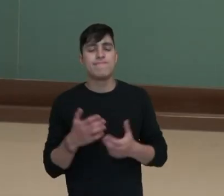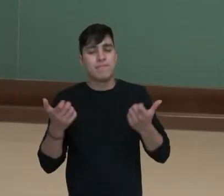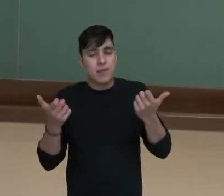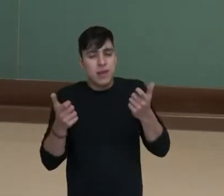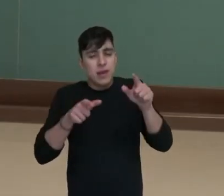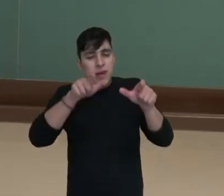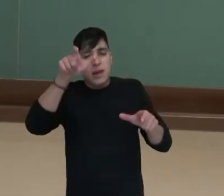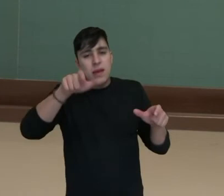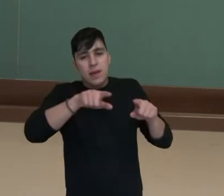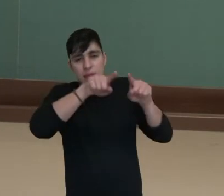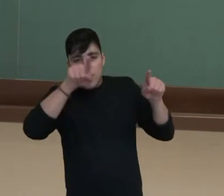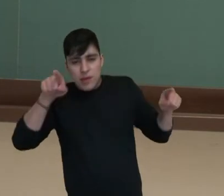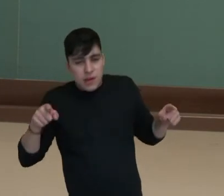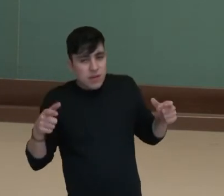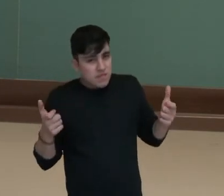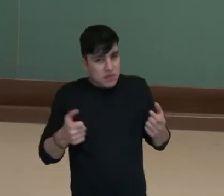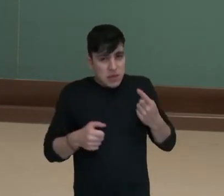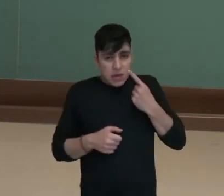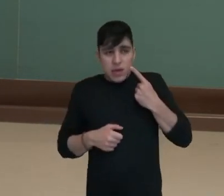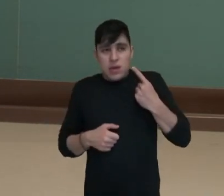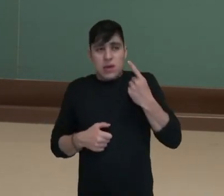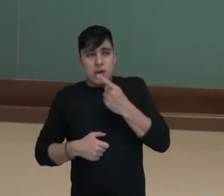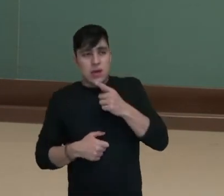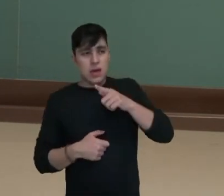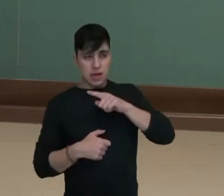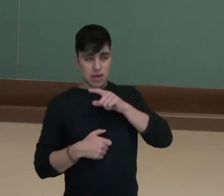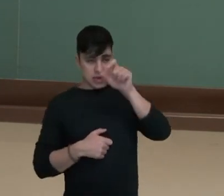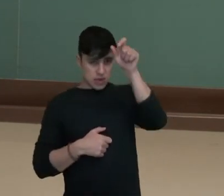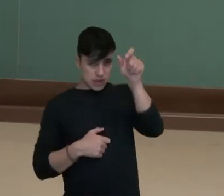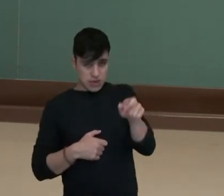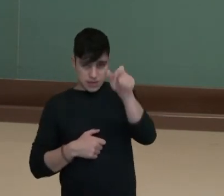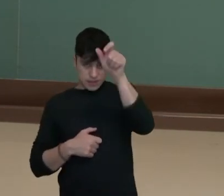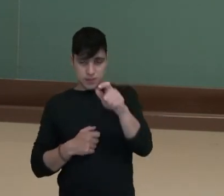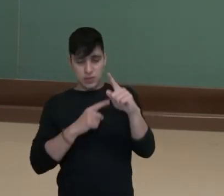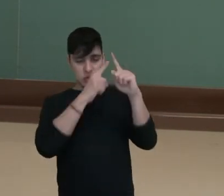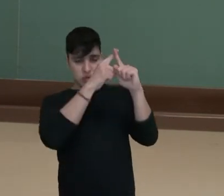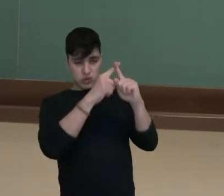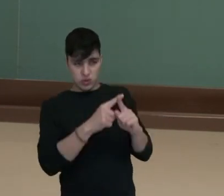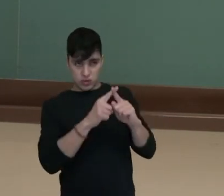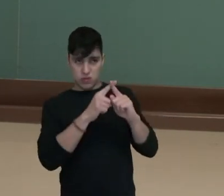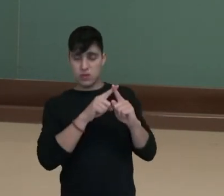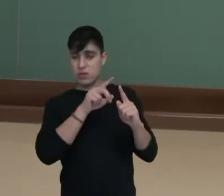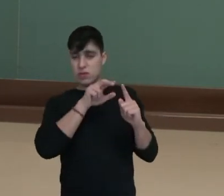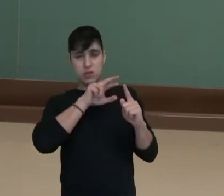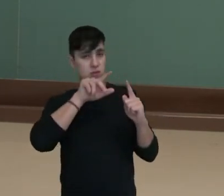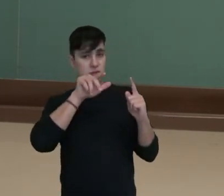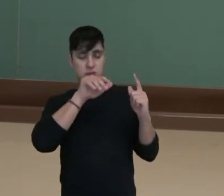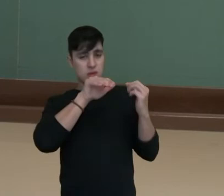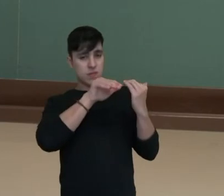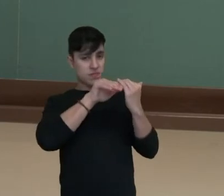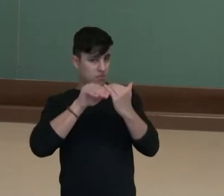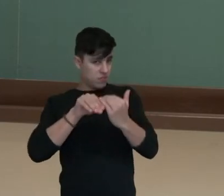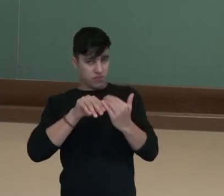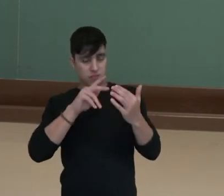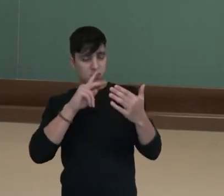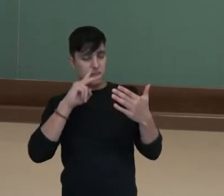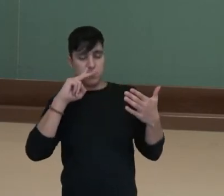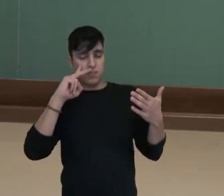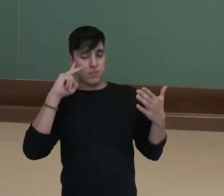E aí, pessoal, observem aqui, olha, eu tenho cromossomos que são não homólogos. Então, ocorreu